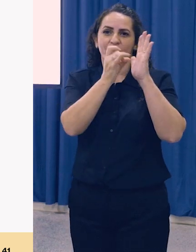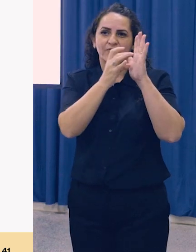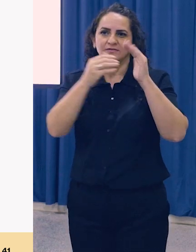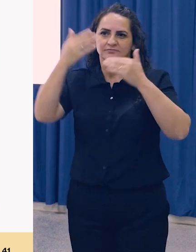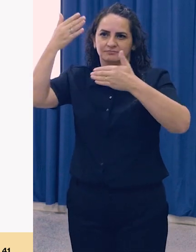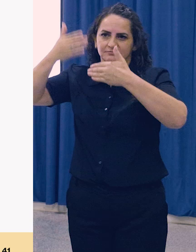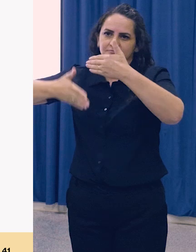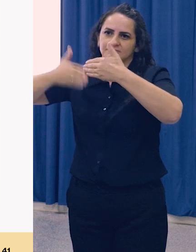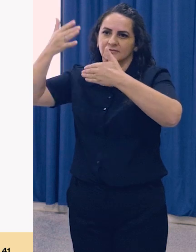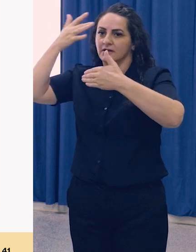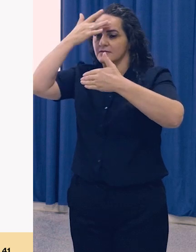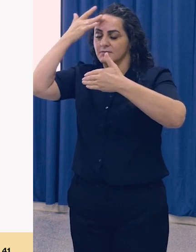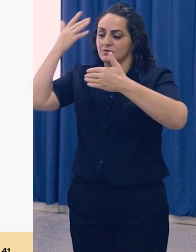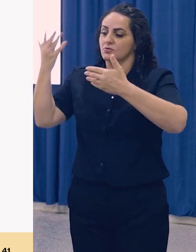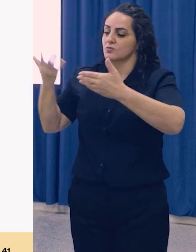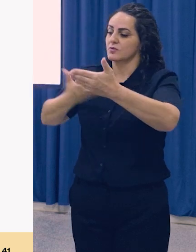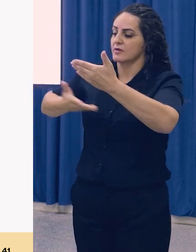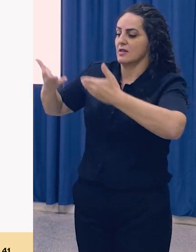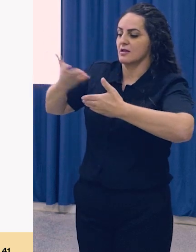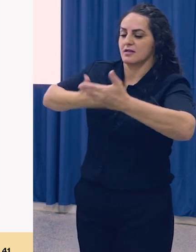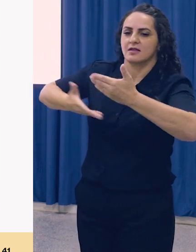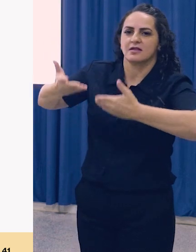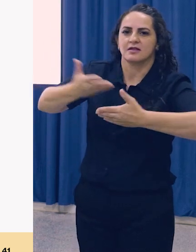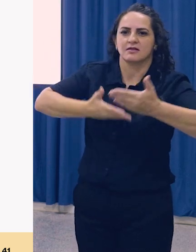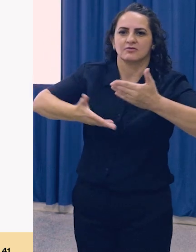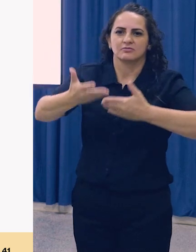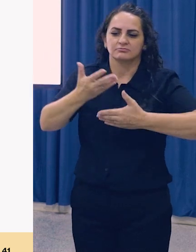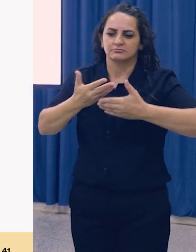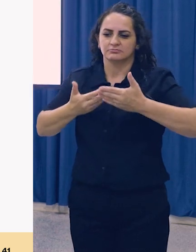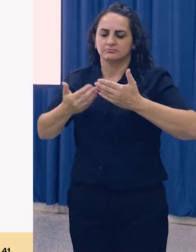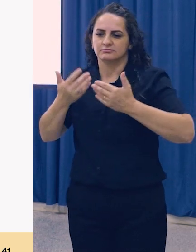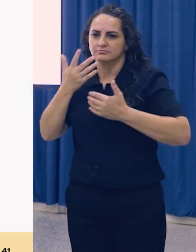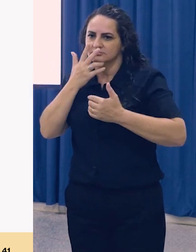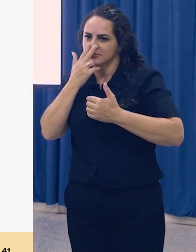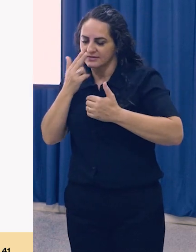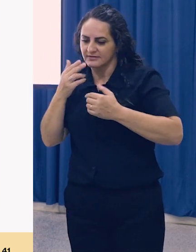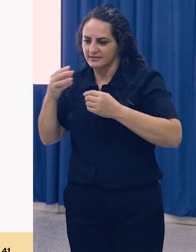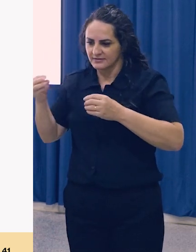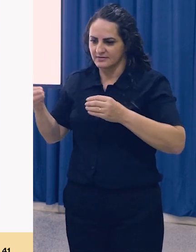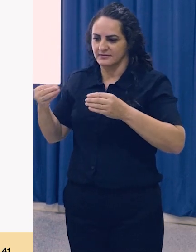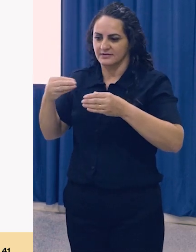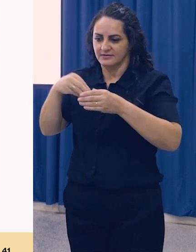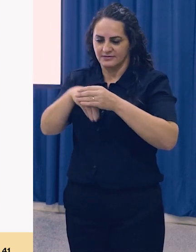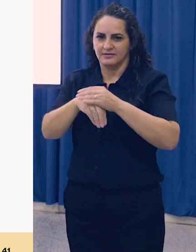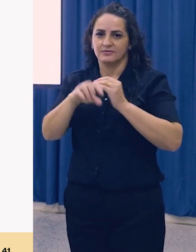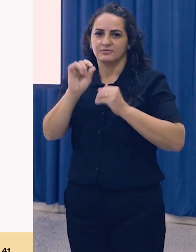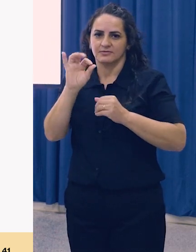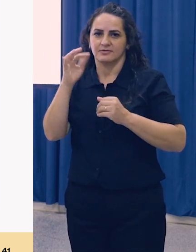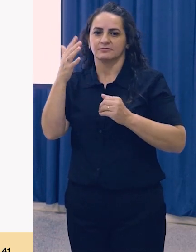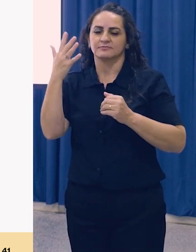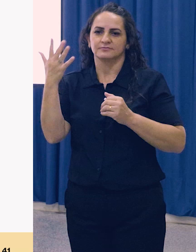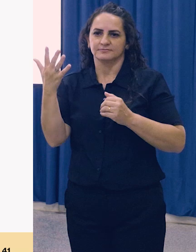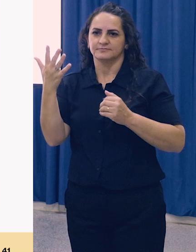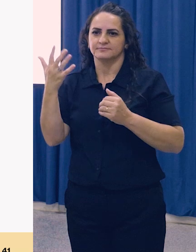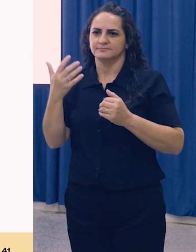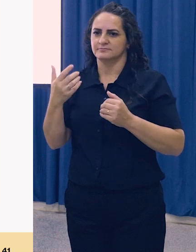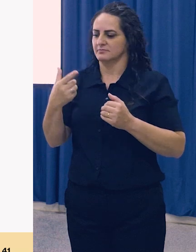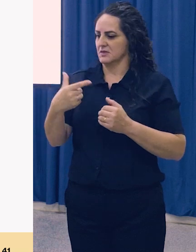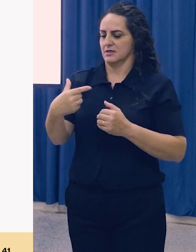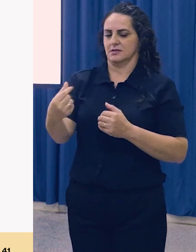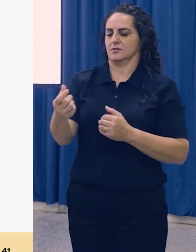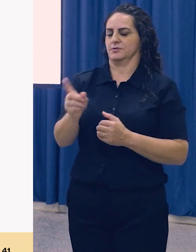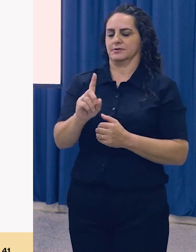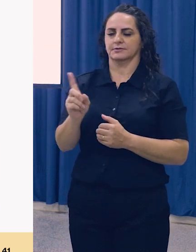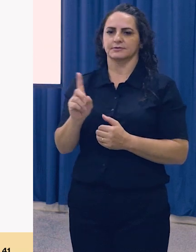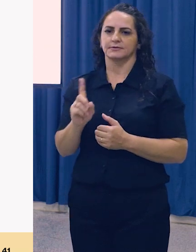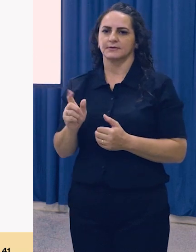para o pessoal interagir, é como se eles estivessem realmente dentro da série, porque eles não sabem nada do que está acontecendo, né? Eles não saíam do personagem.